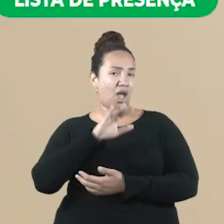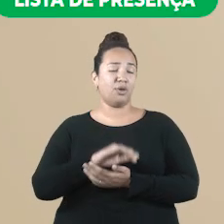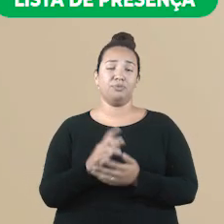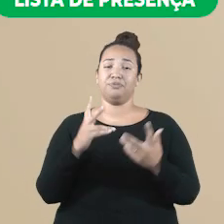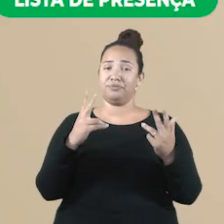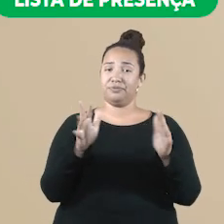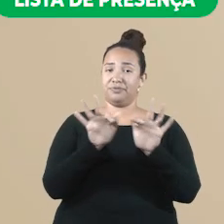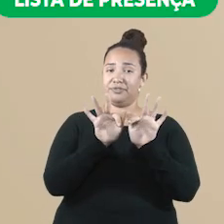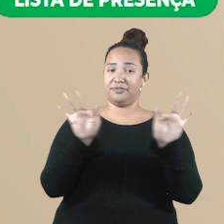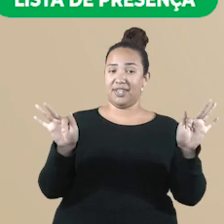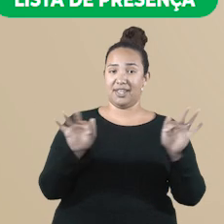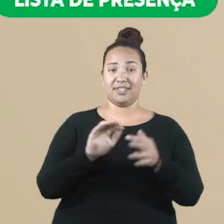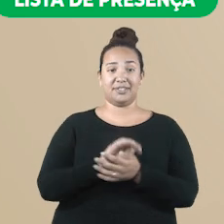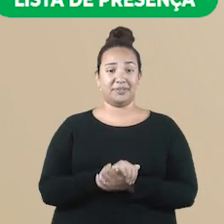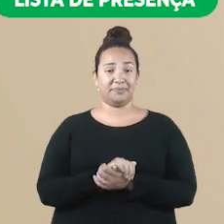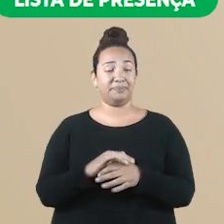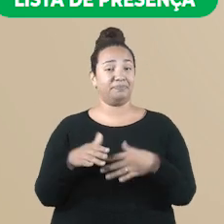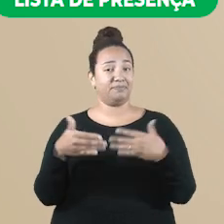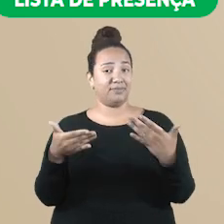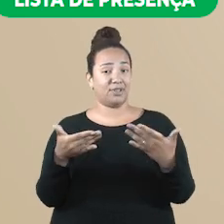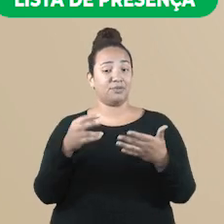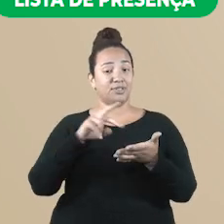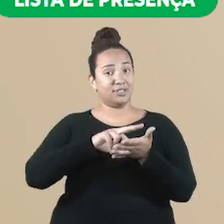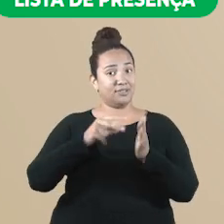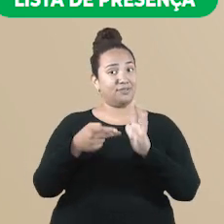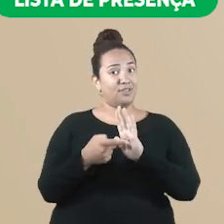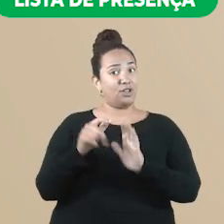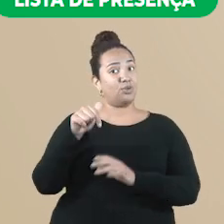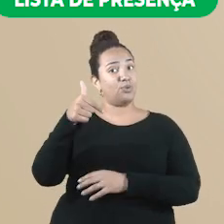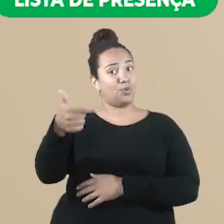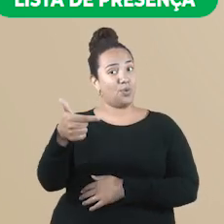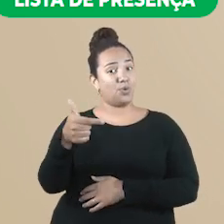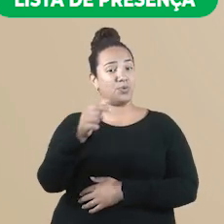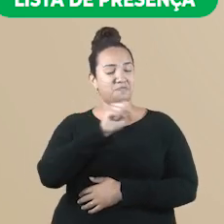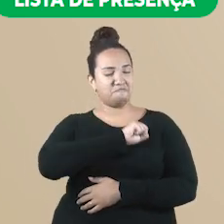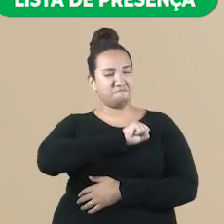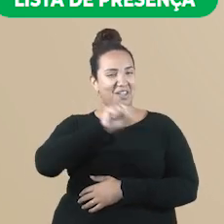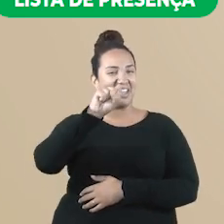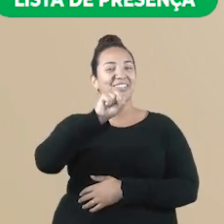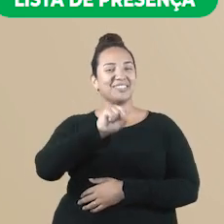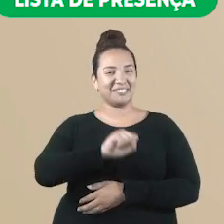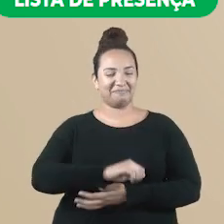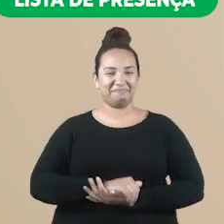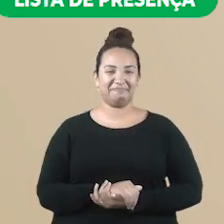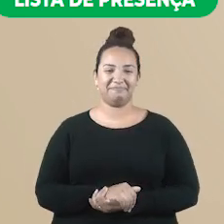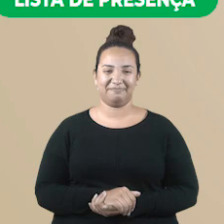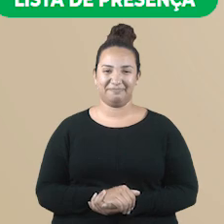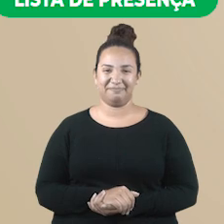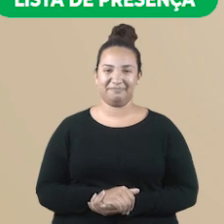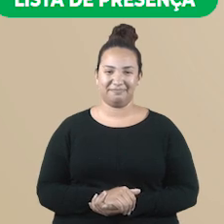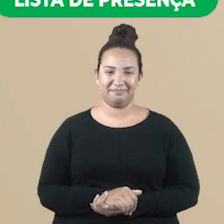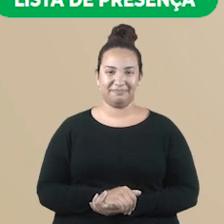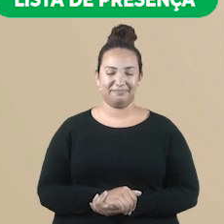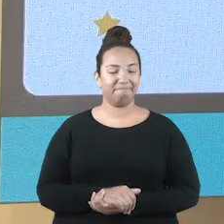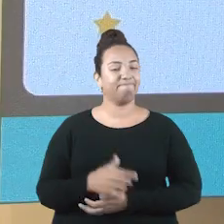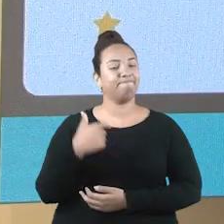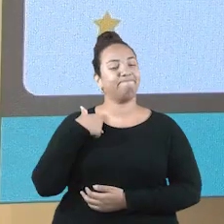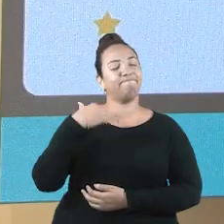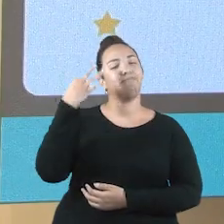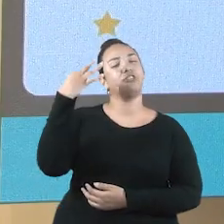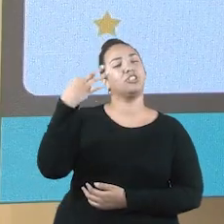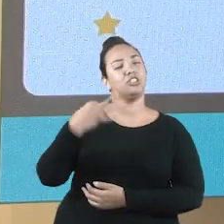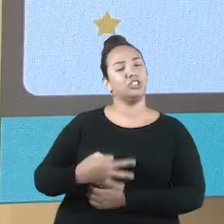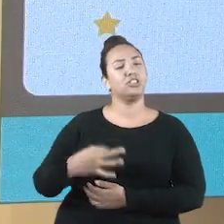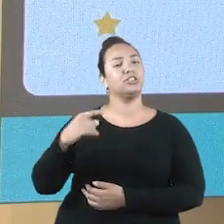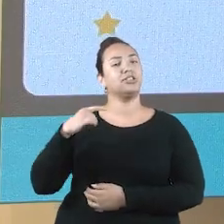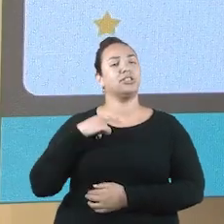legais, assim como nas frases. Então, mais um significado de massa é muito legal. Bom,